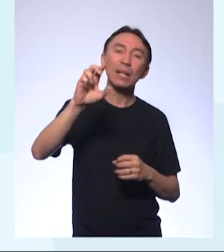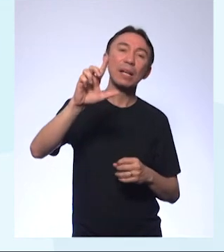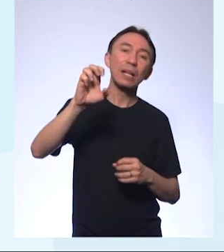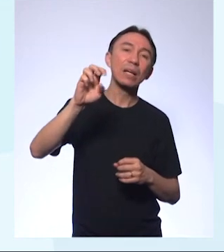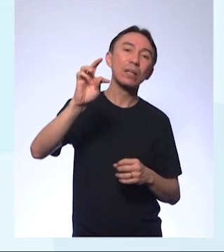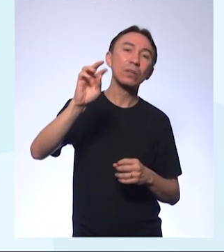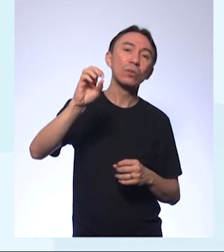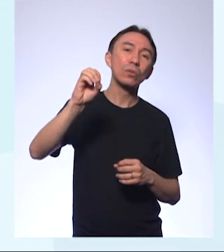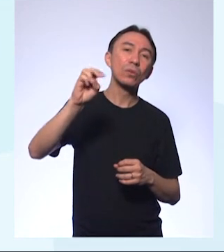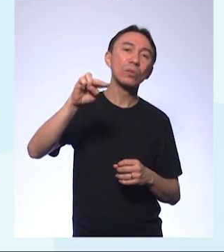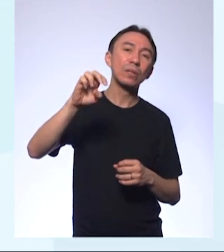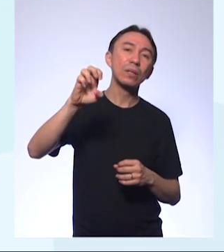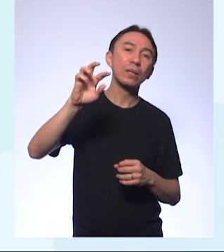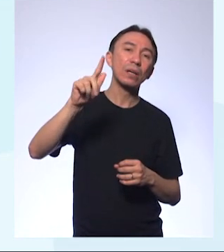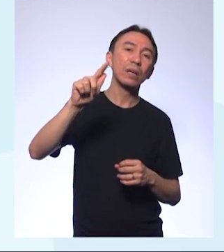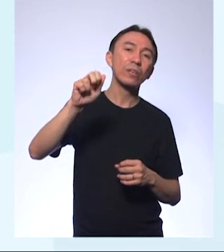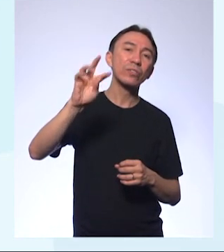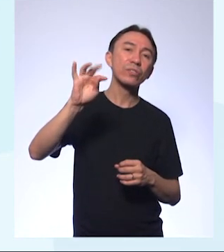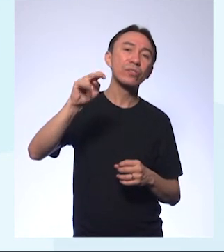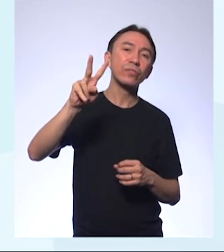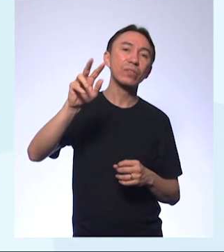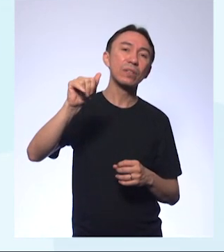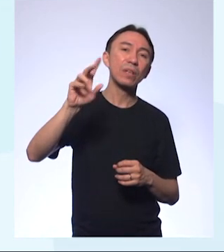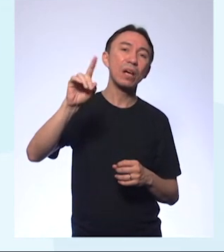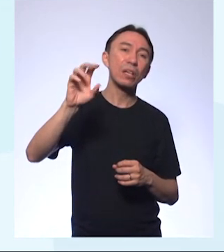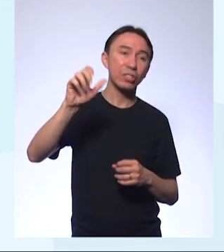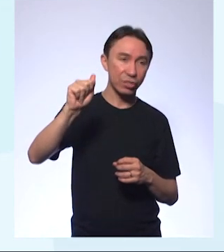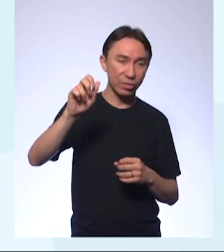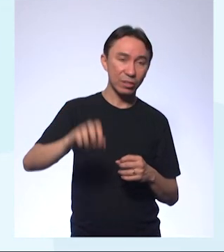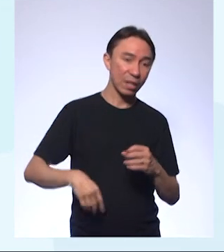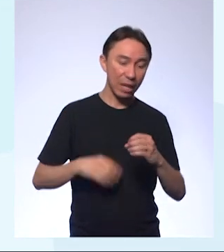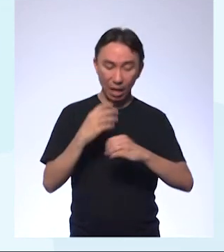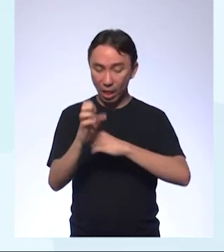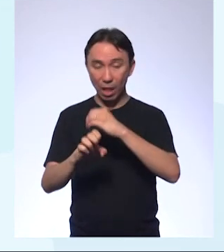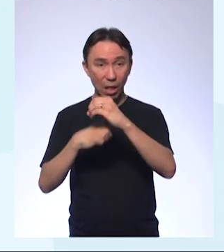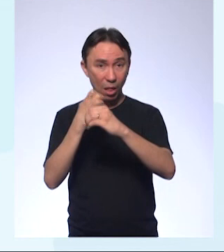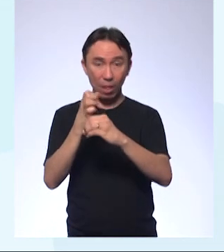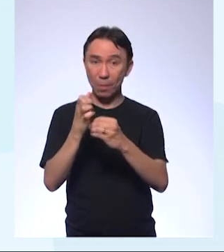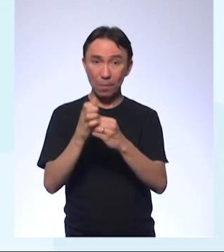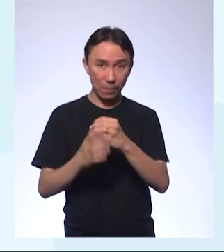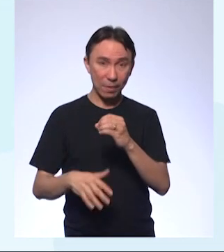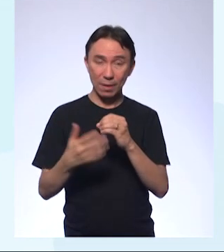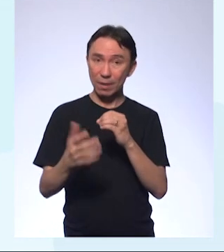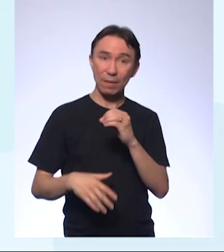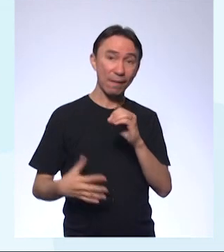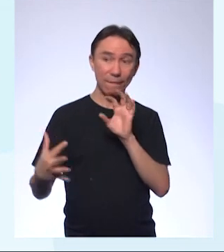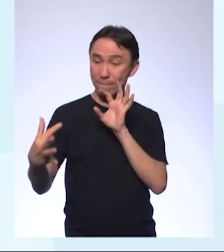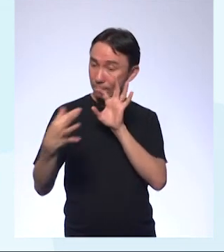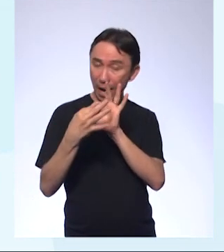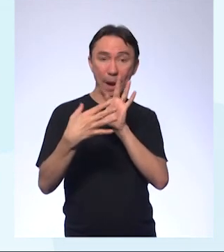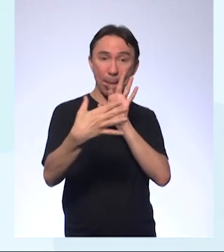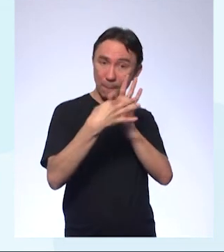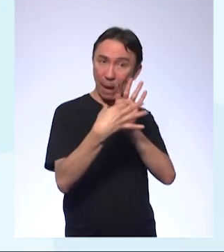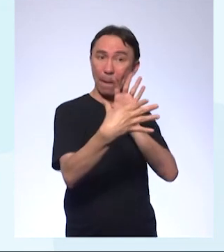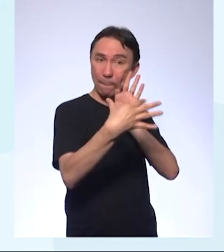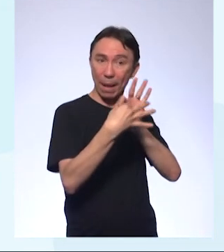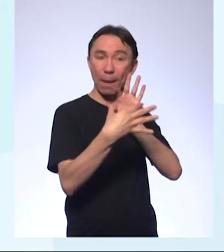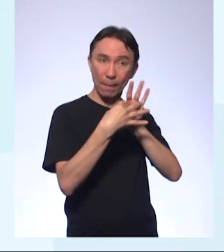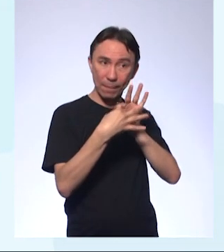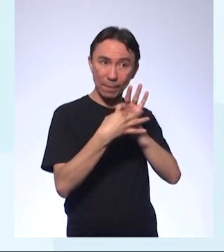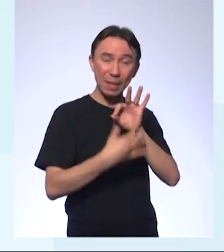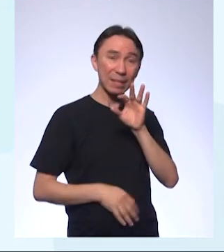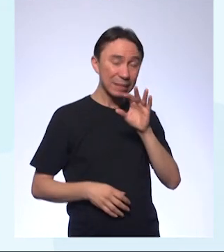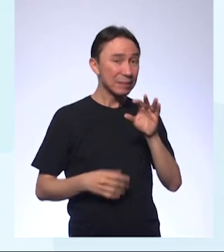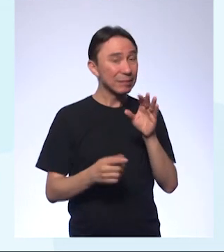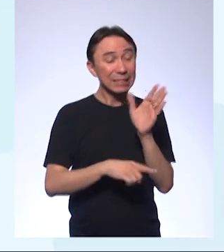força de atração exercida sobre os elétrons de uma ligação. Então, se os elementos estão se ligando, os átomos estão se ligando, quanto mais